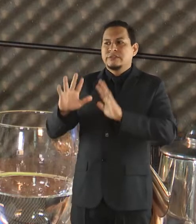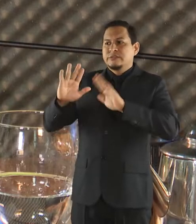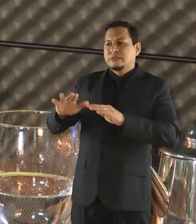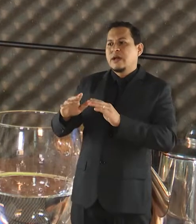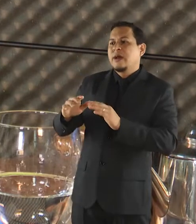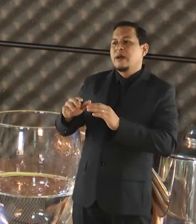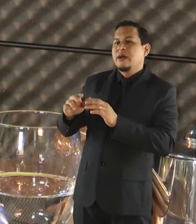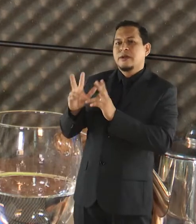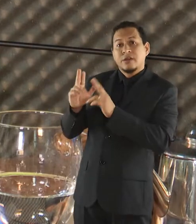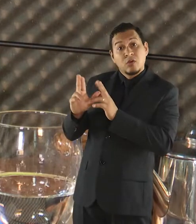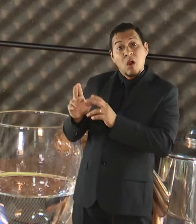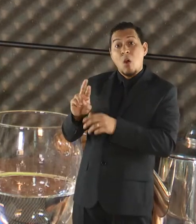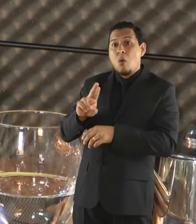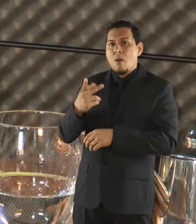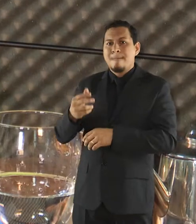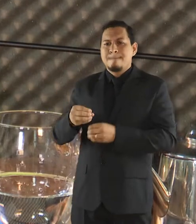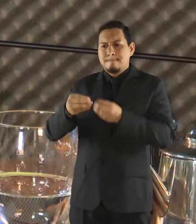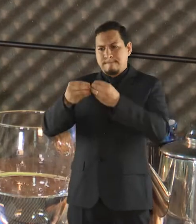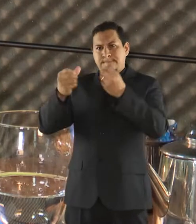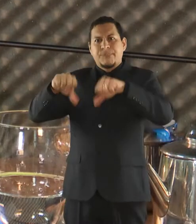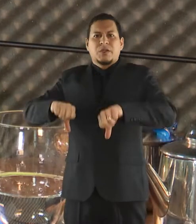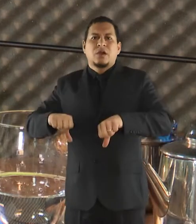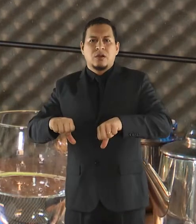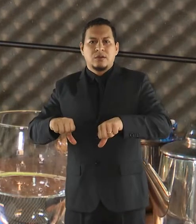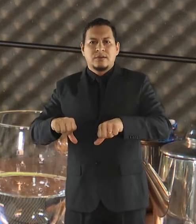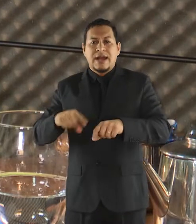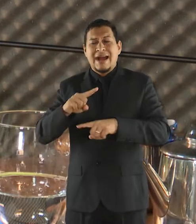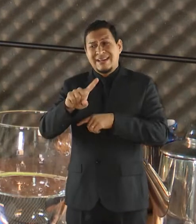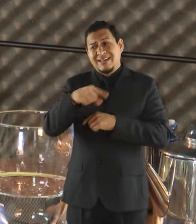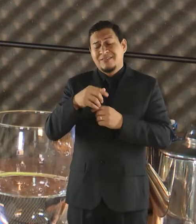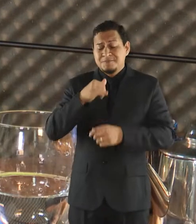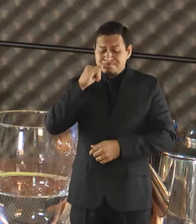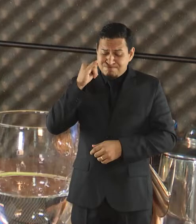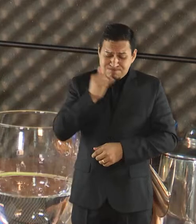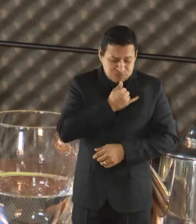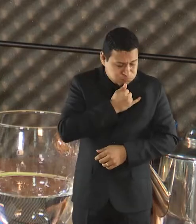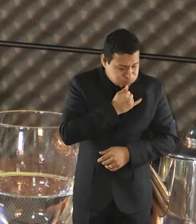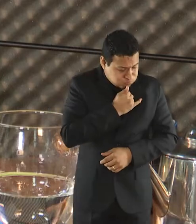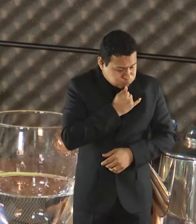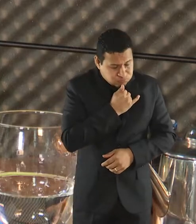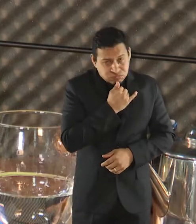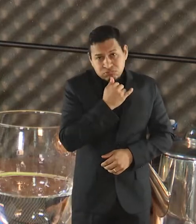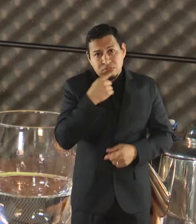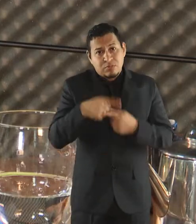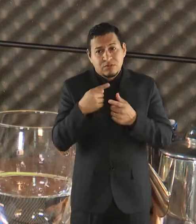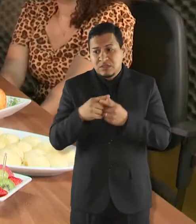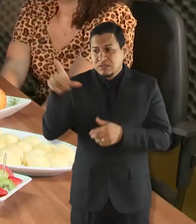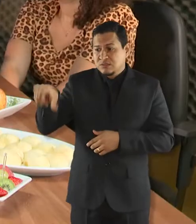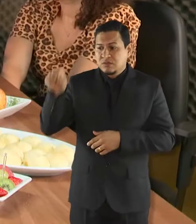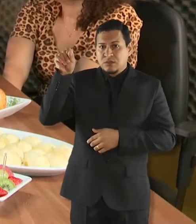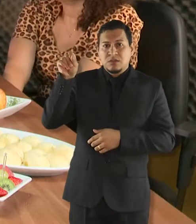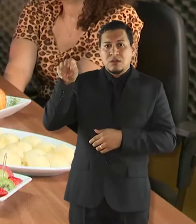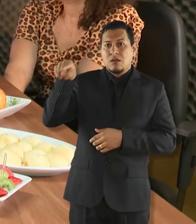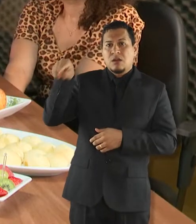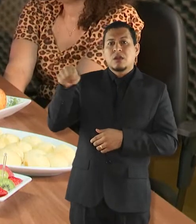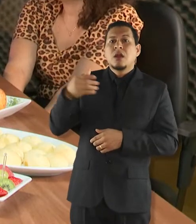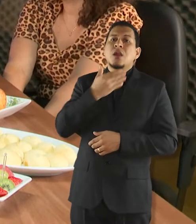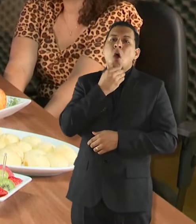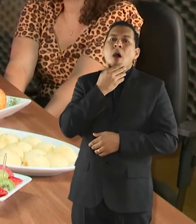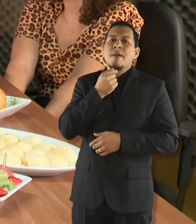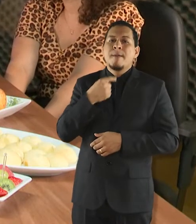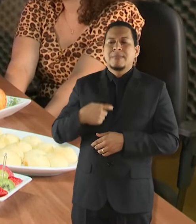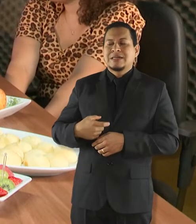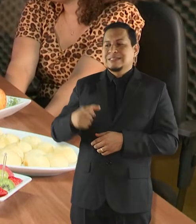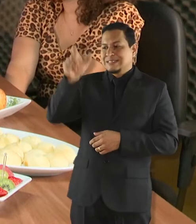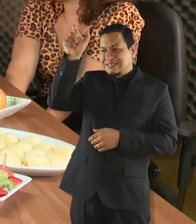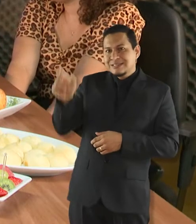única coisa que ela vai poder fazer é lamentar. De ter escolhido aquele homem para ser Porque